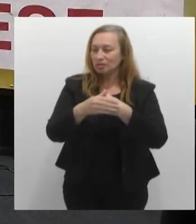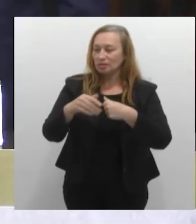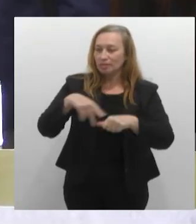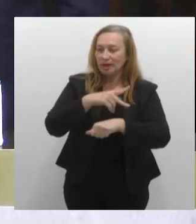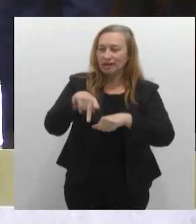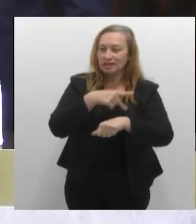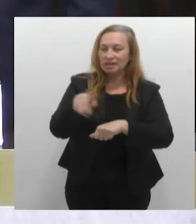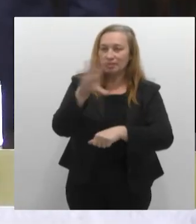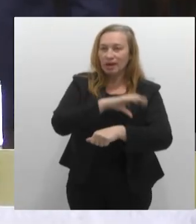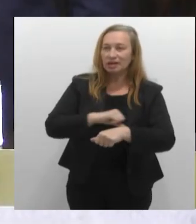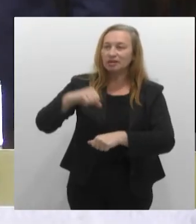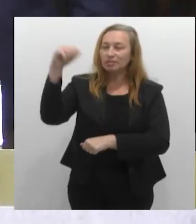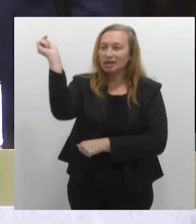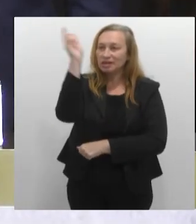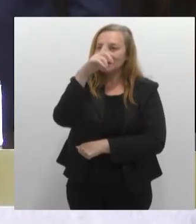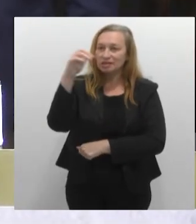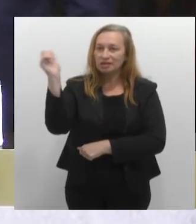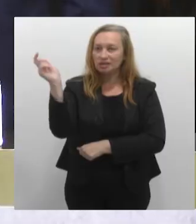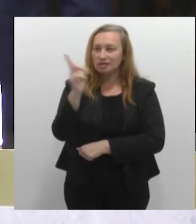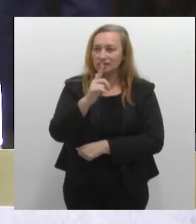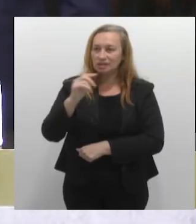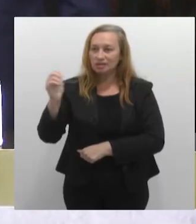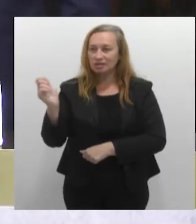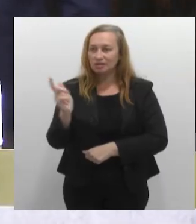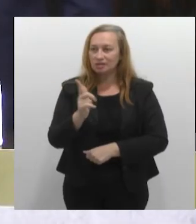gentil, pátria amada Brasil.